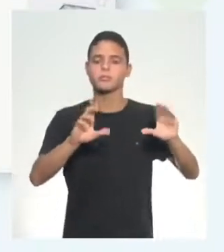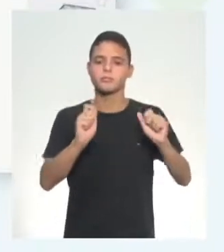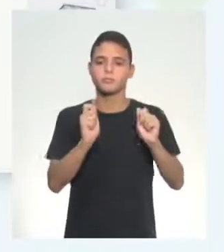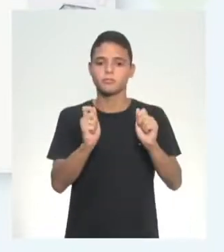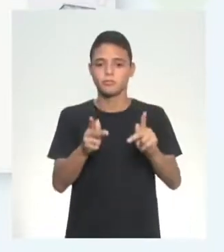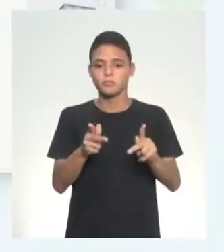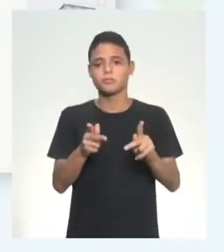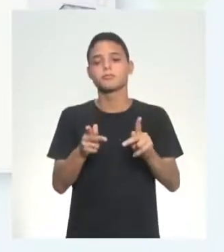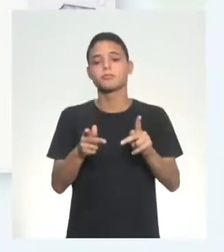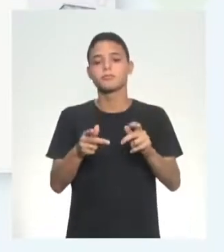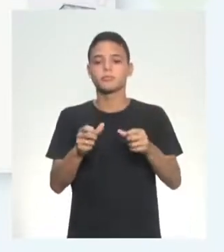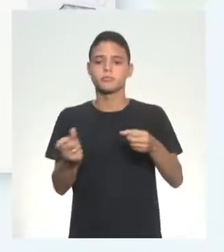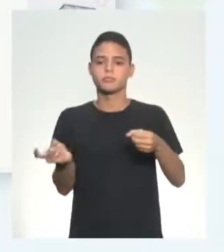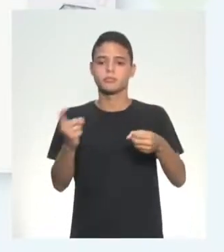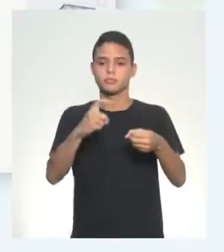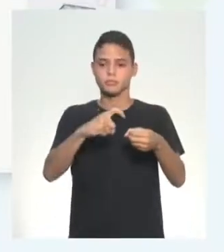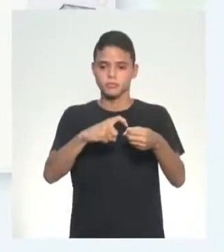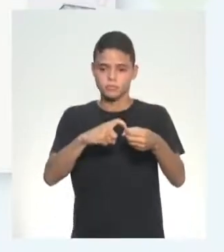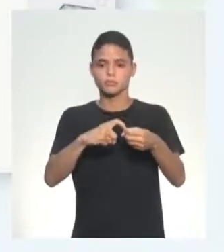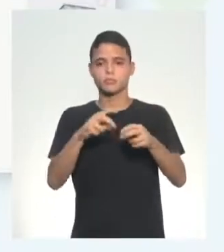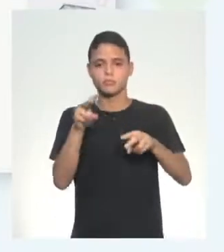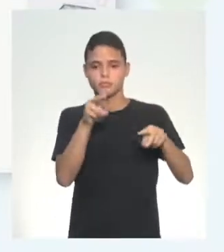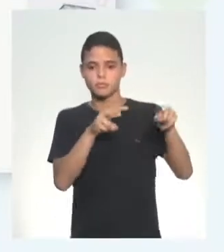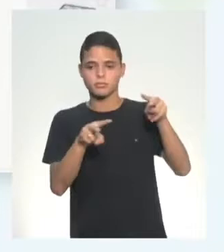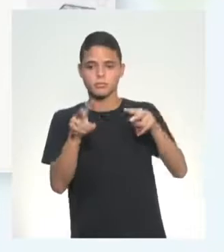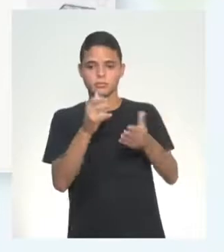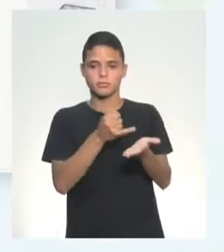visualização inicial